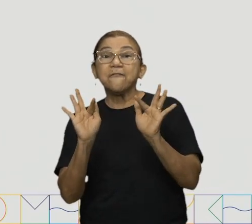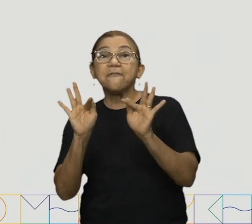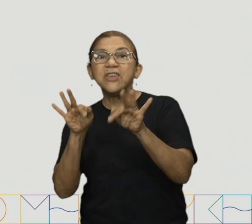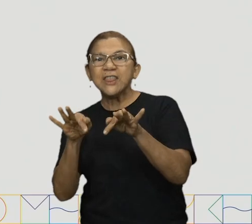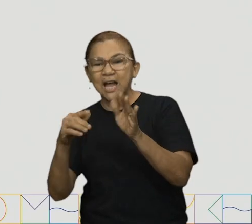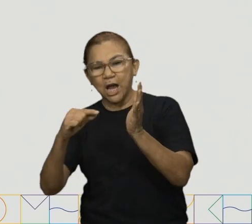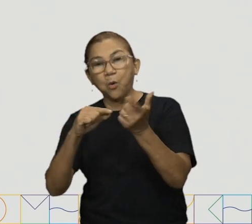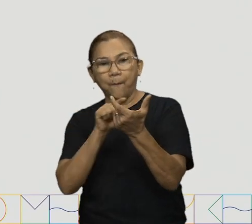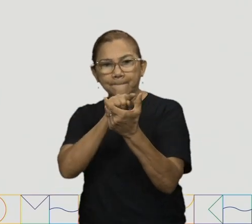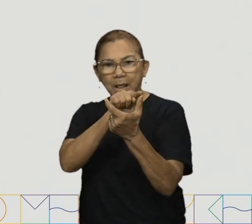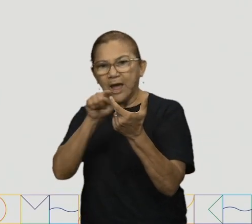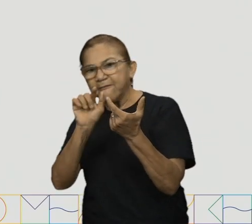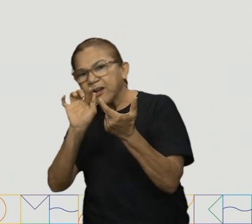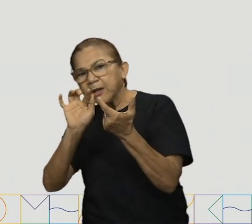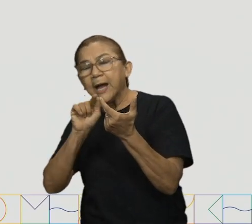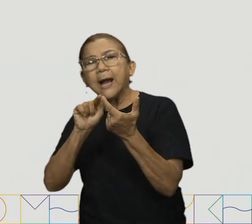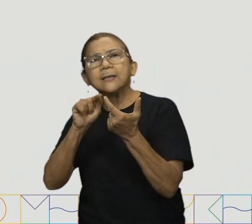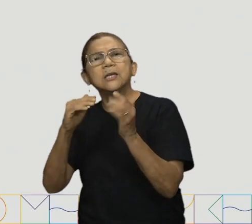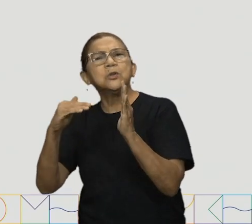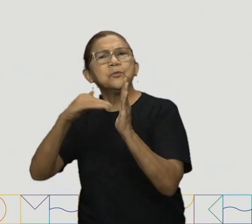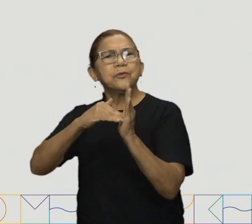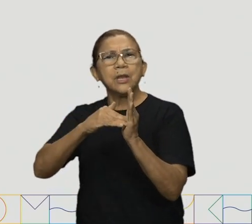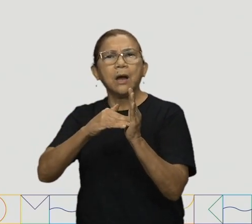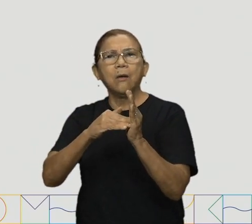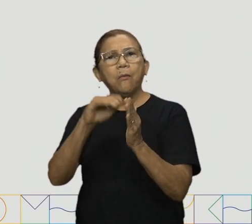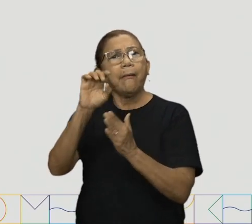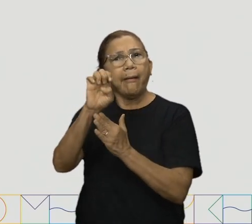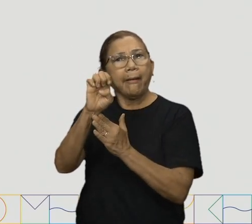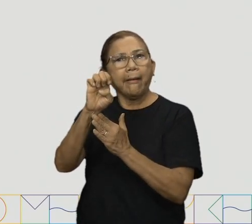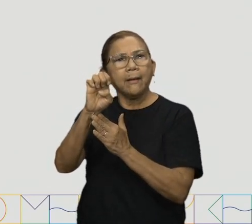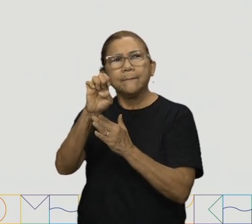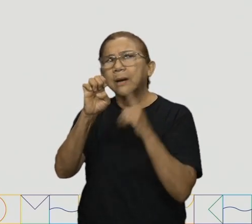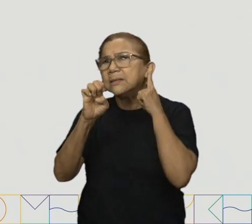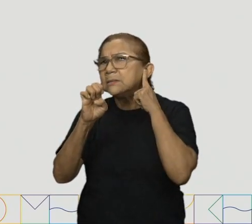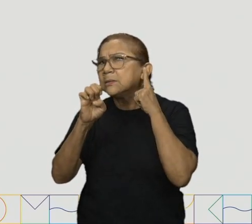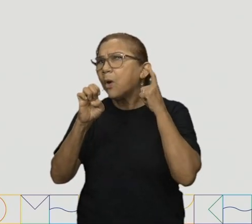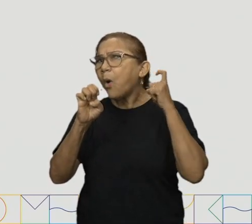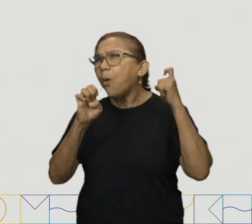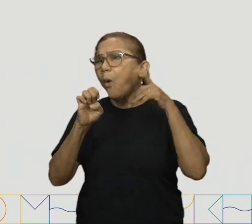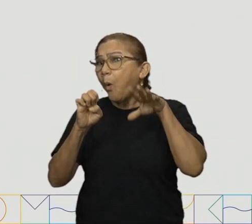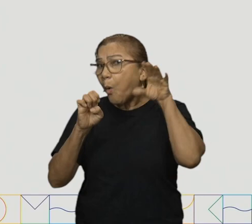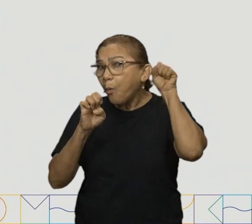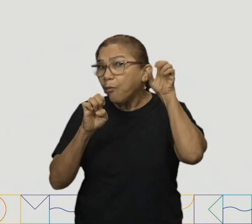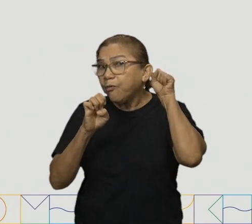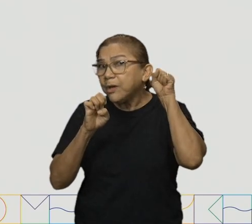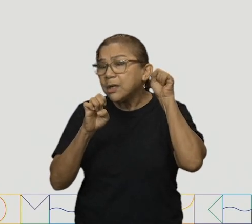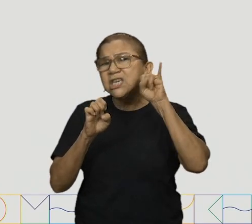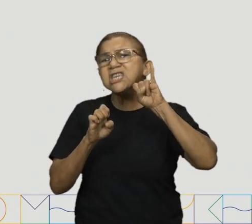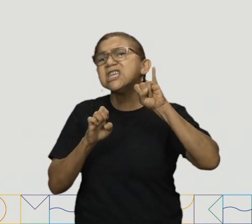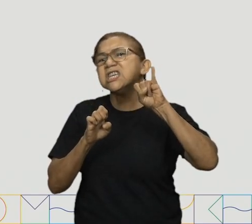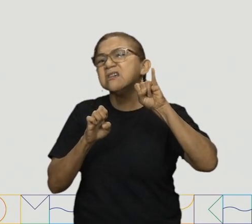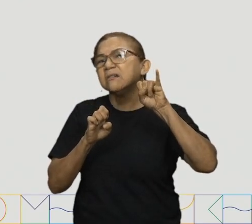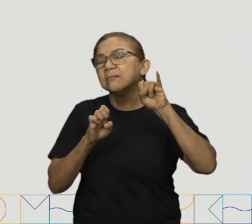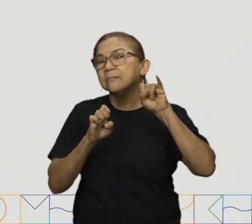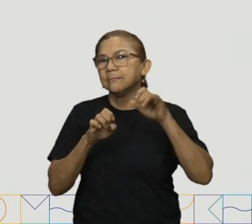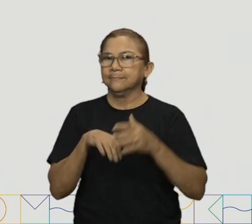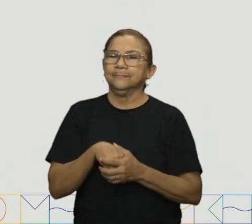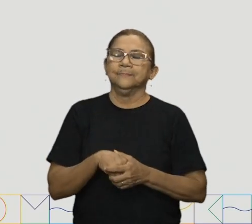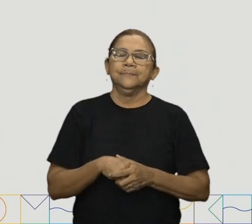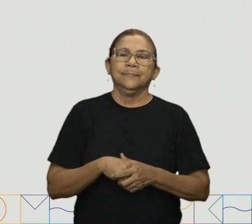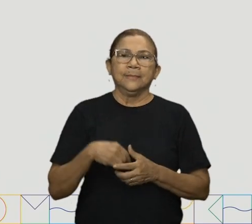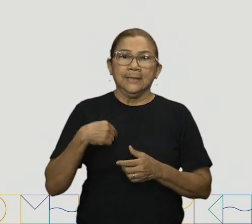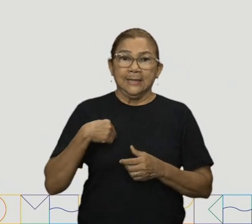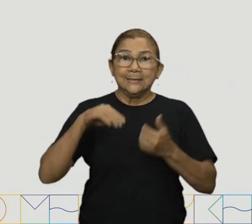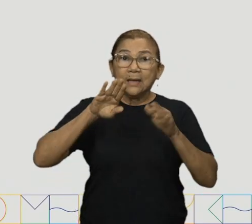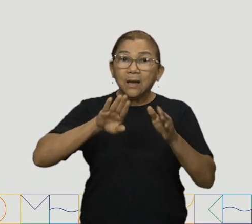Porque a gente no final pronuncia dessa forma. Que quando apoiadas a uma vogal, olha só as vogais, é justamente aquelas que eu separei na